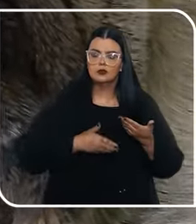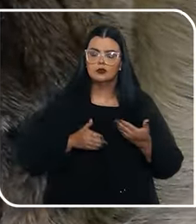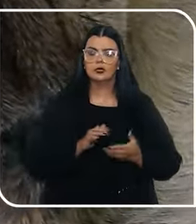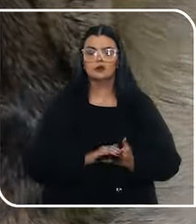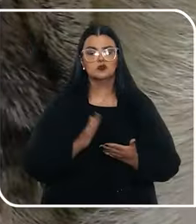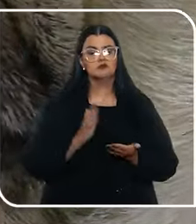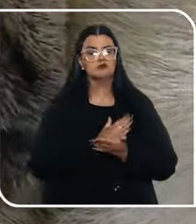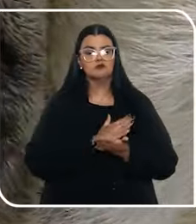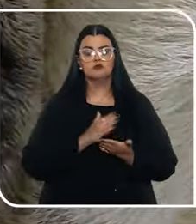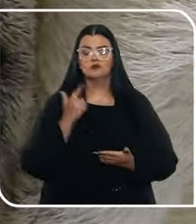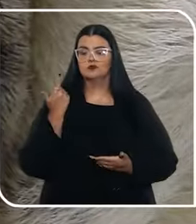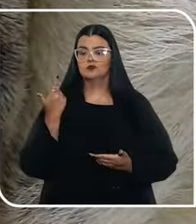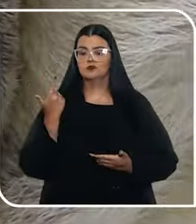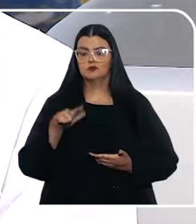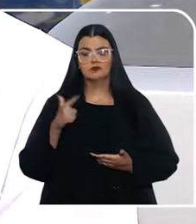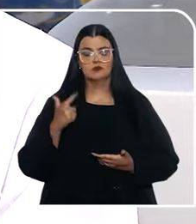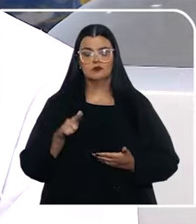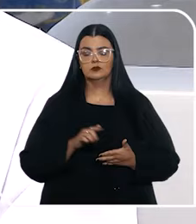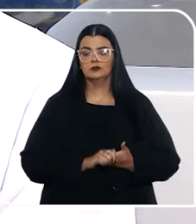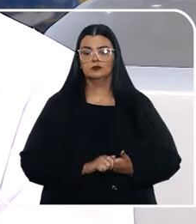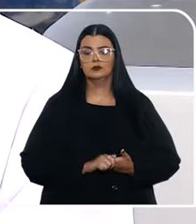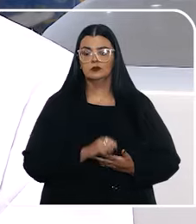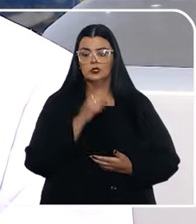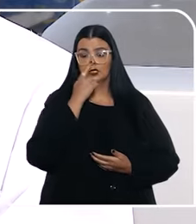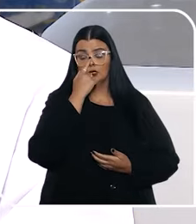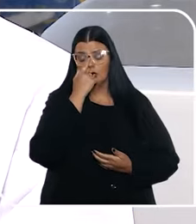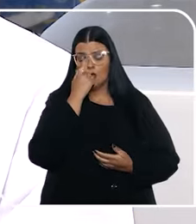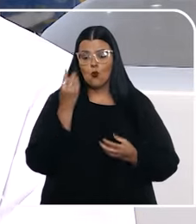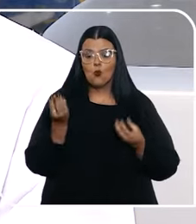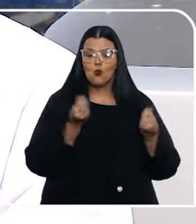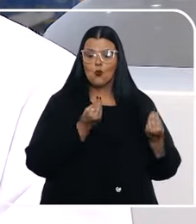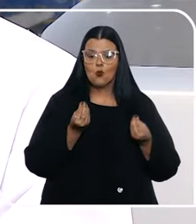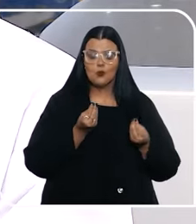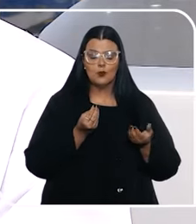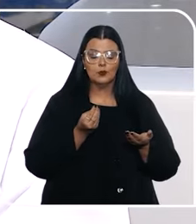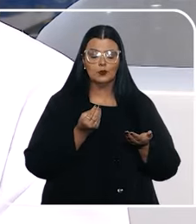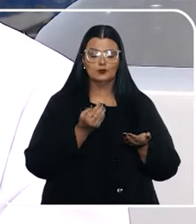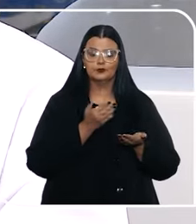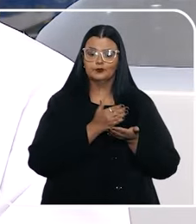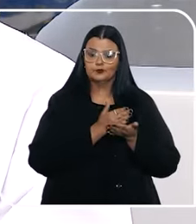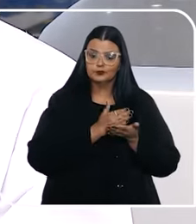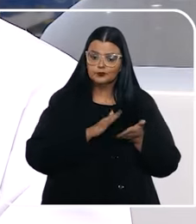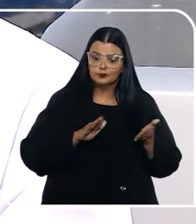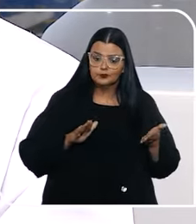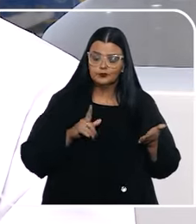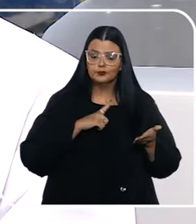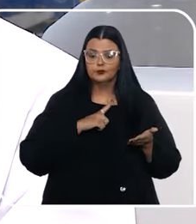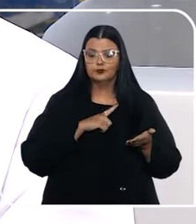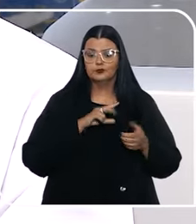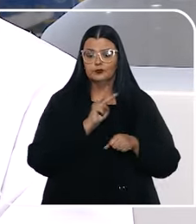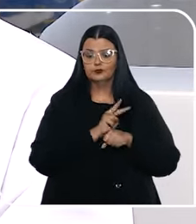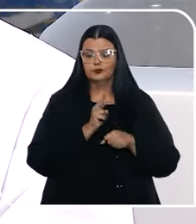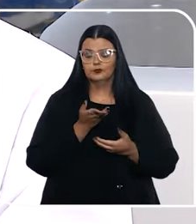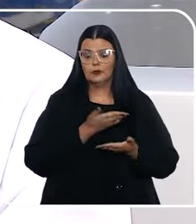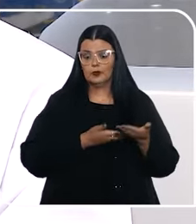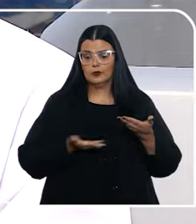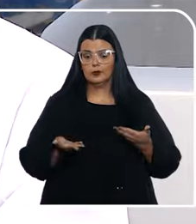que não têm, alguns que conseguiram determinar como seria essa guarda com tranquilidade, outros que nem